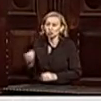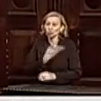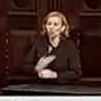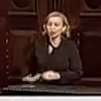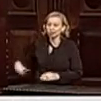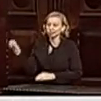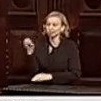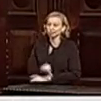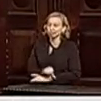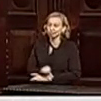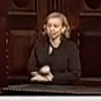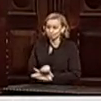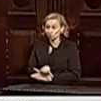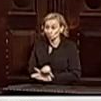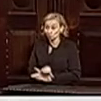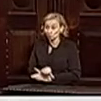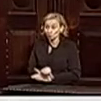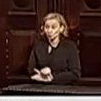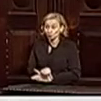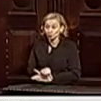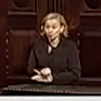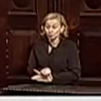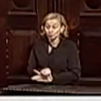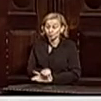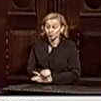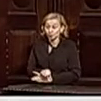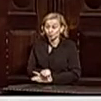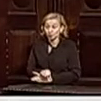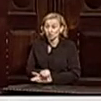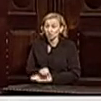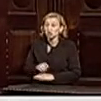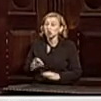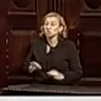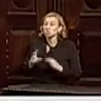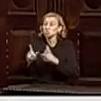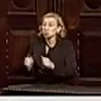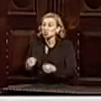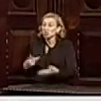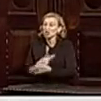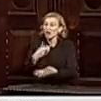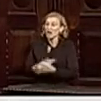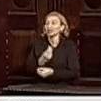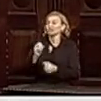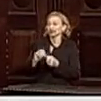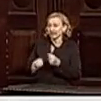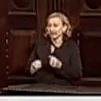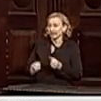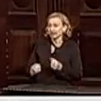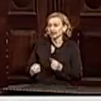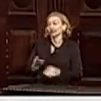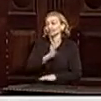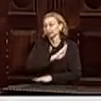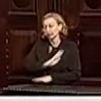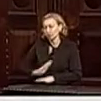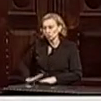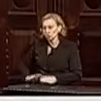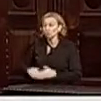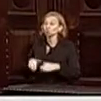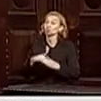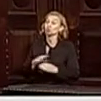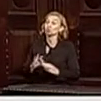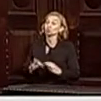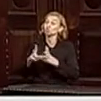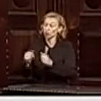os cariocas e fluminenses sabem que crimes de responsabilidade foram cometidos pelo atual governador do Estado. Todos